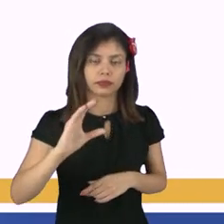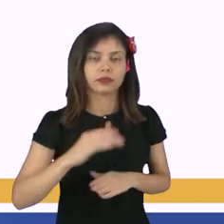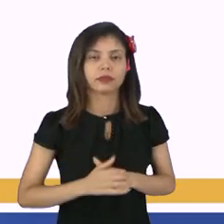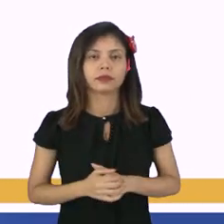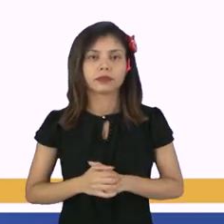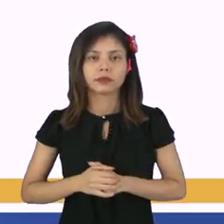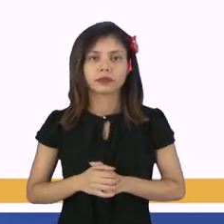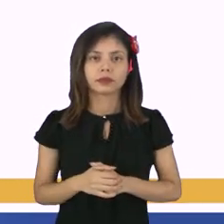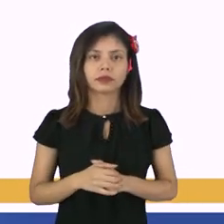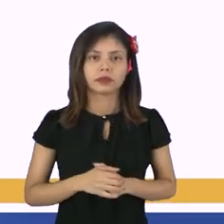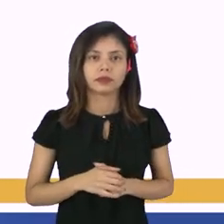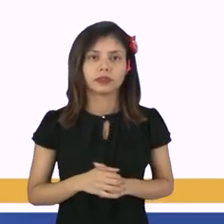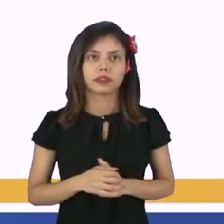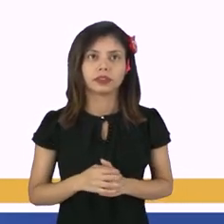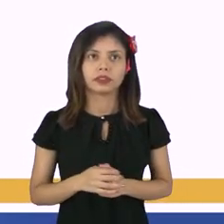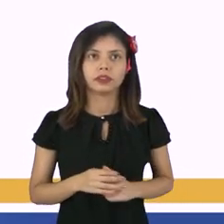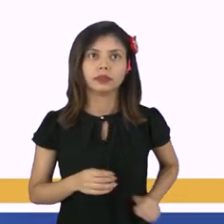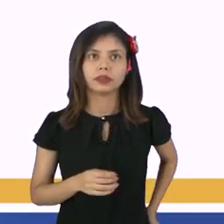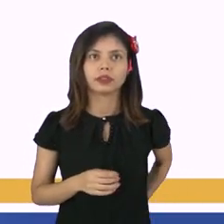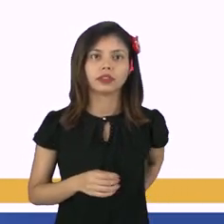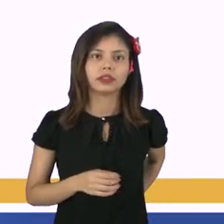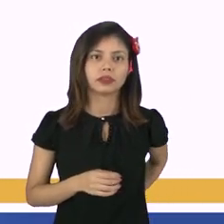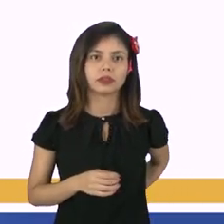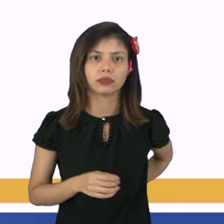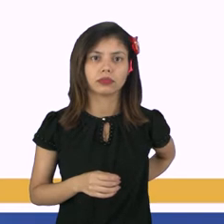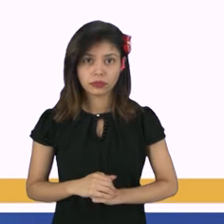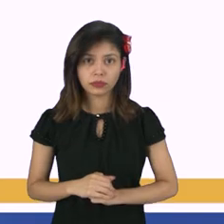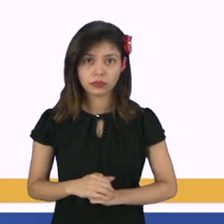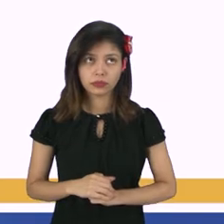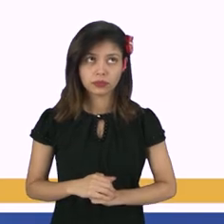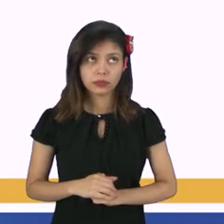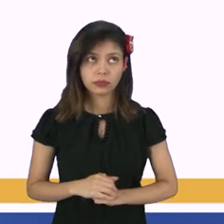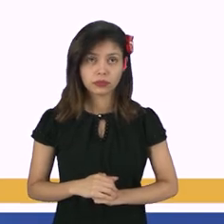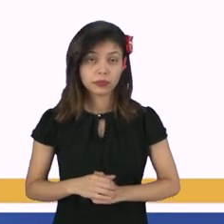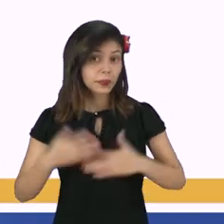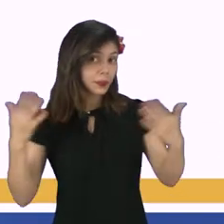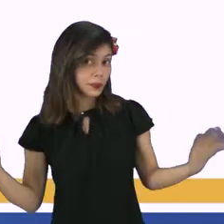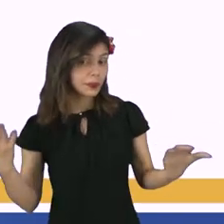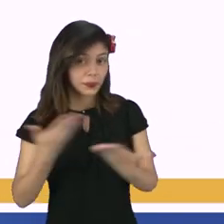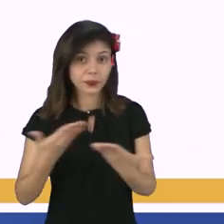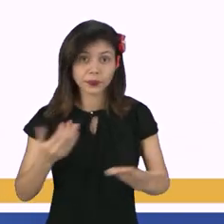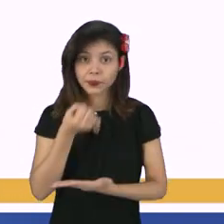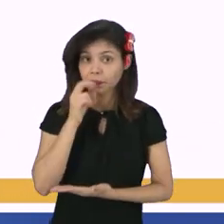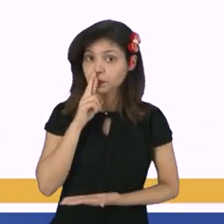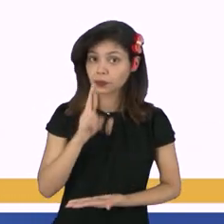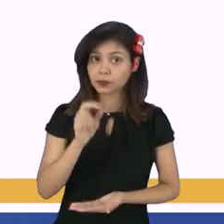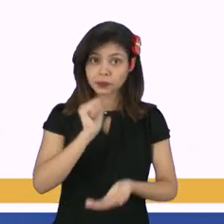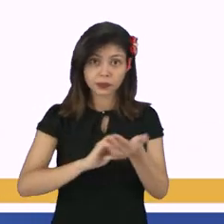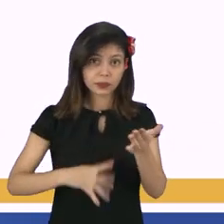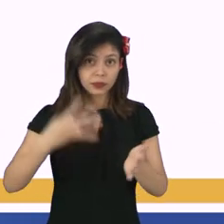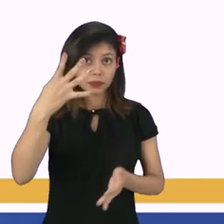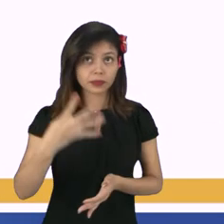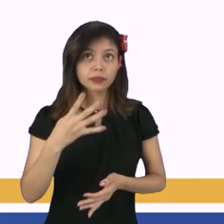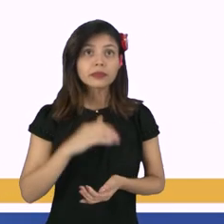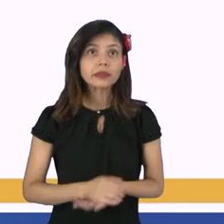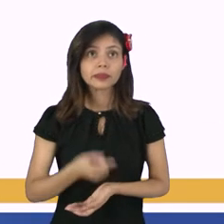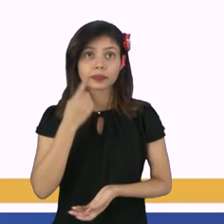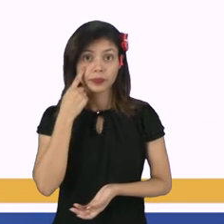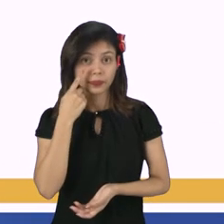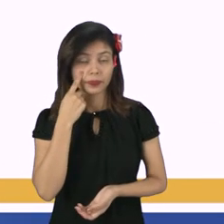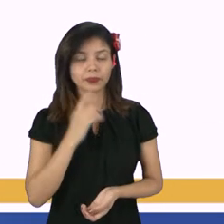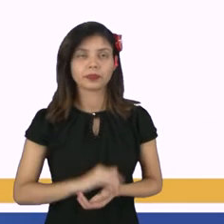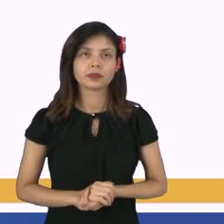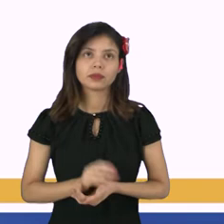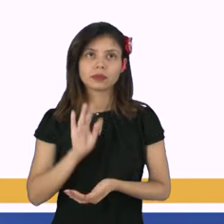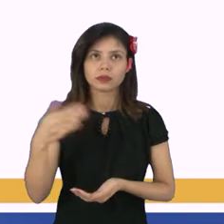pirâmide de base quadrilátero certinho então vamos agora resolver o exercício quatro Olha que ele